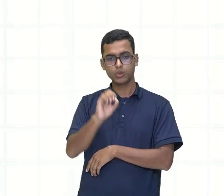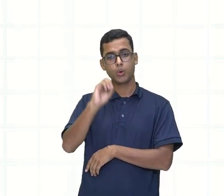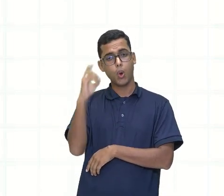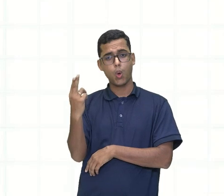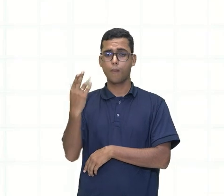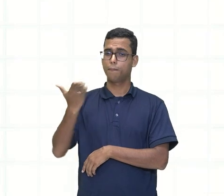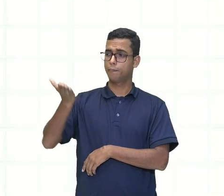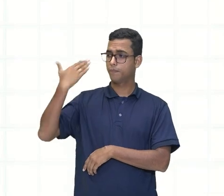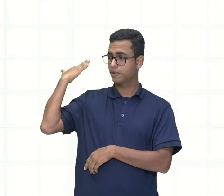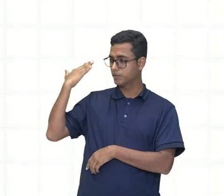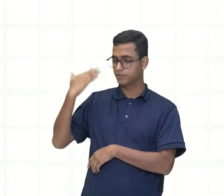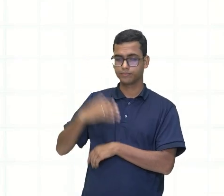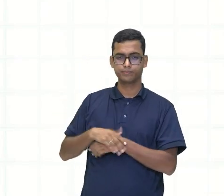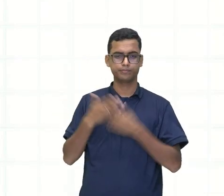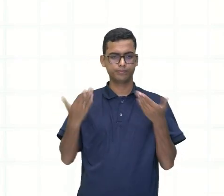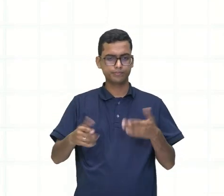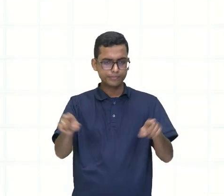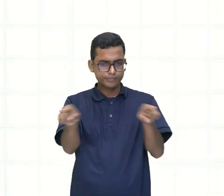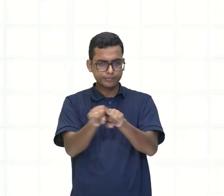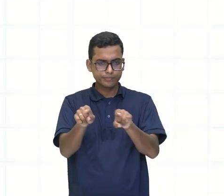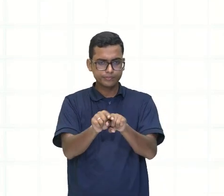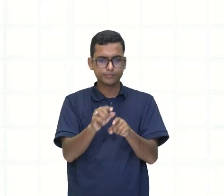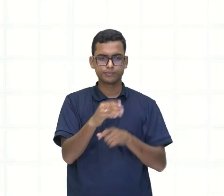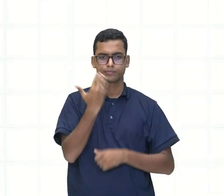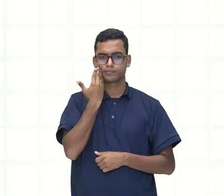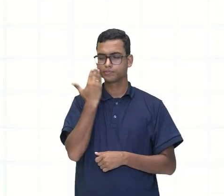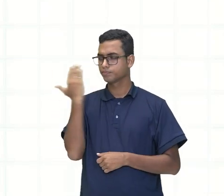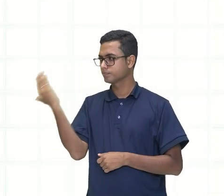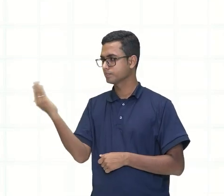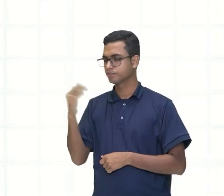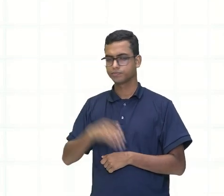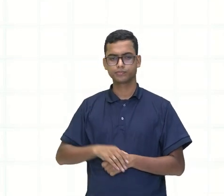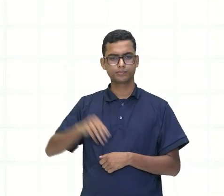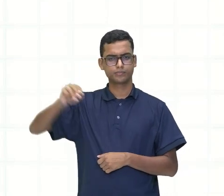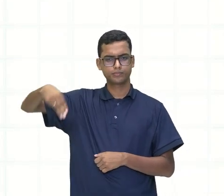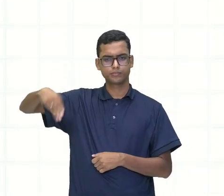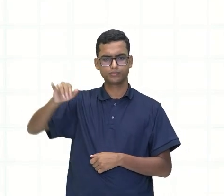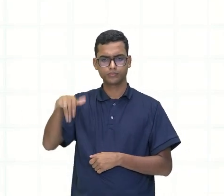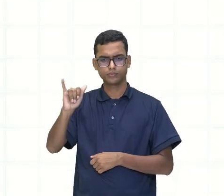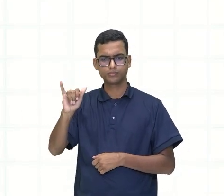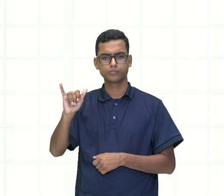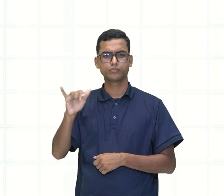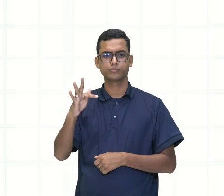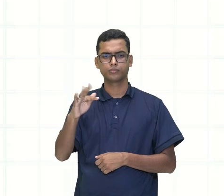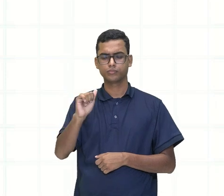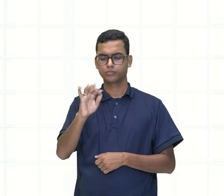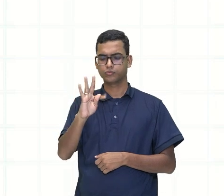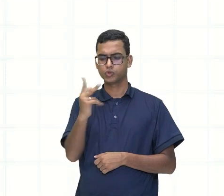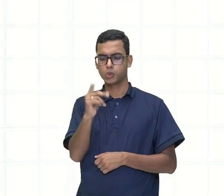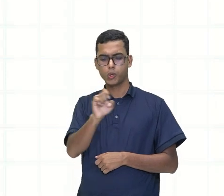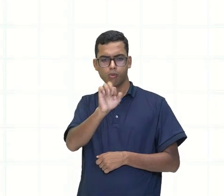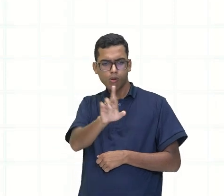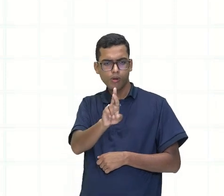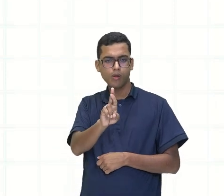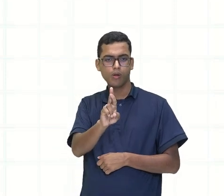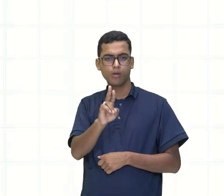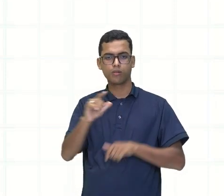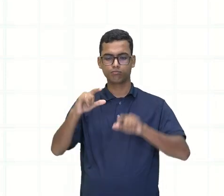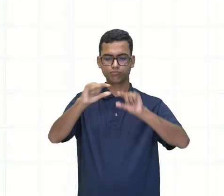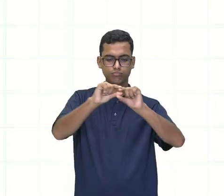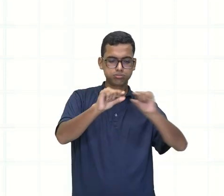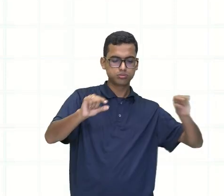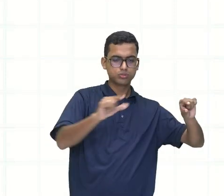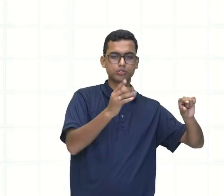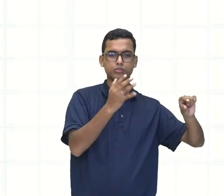father, meu pai, arrived, chegou 10 minutes ago,